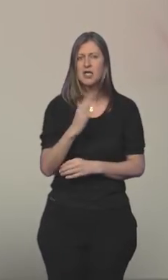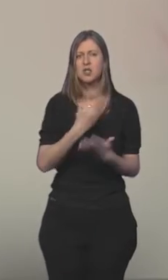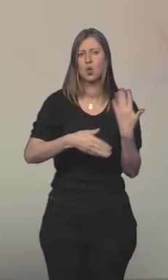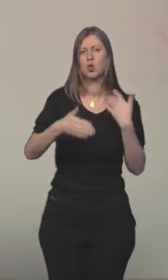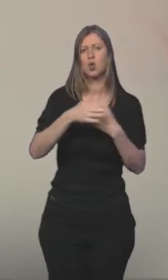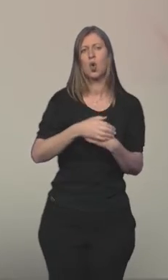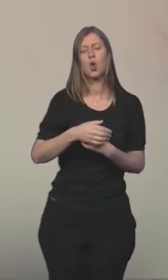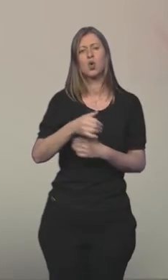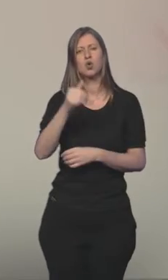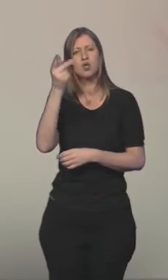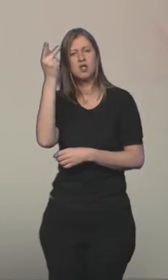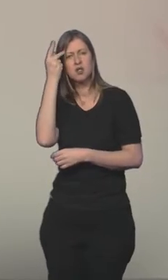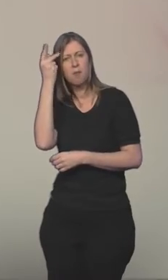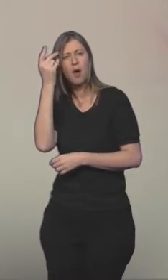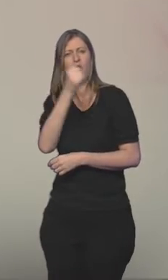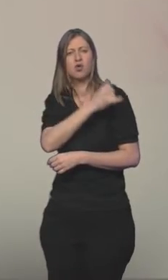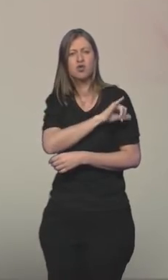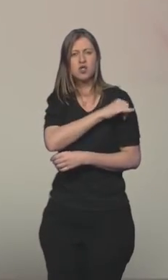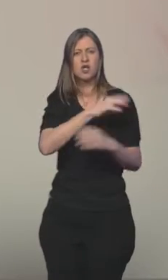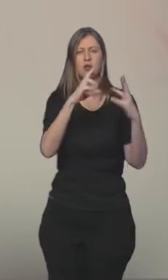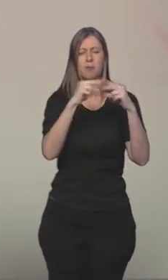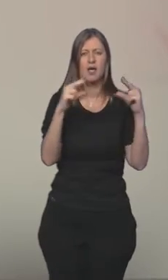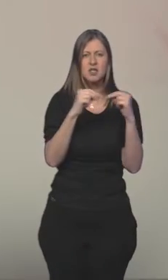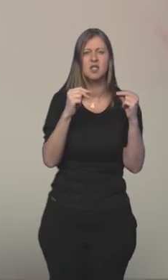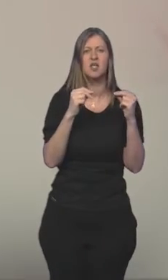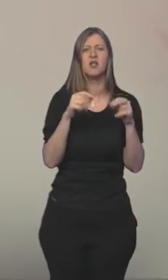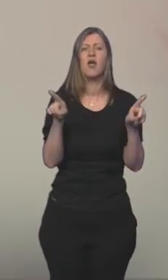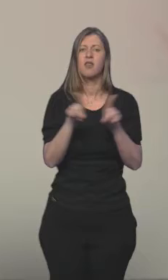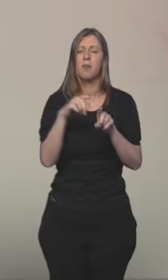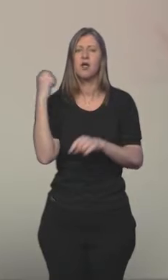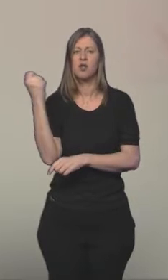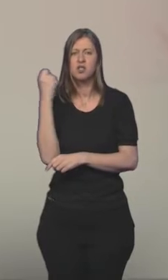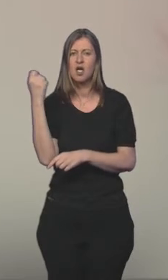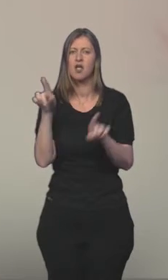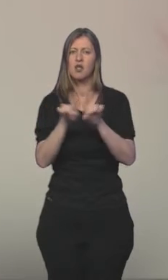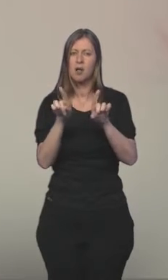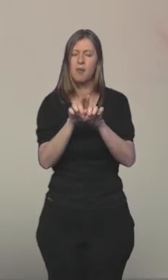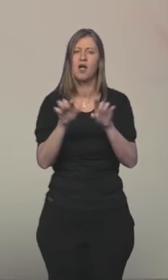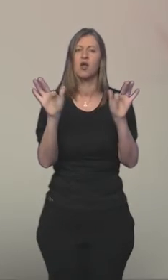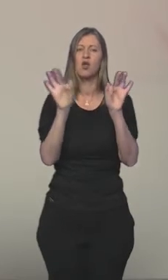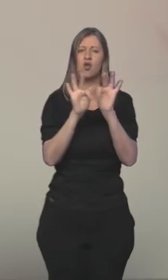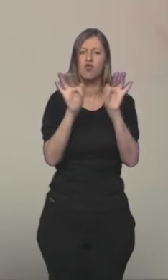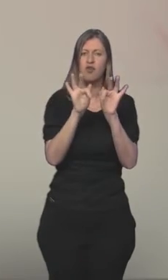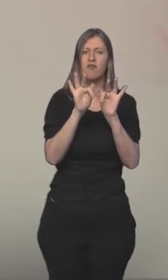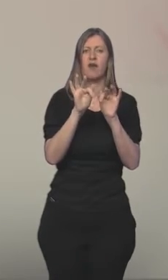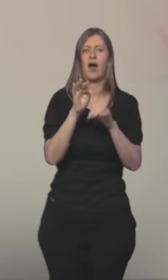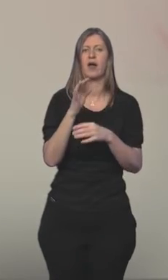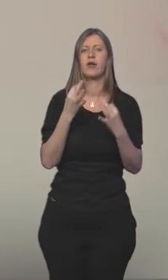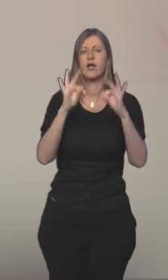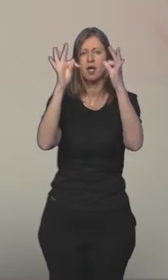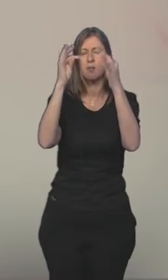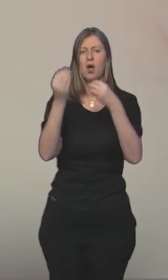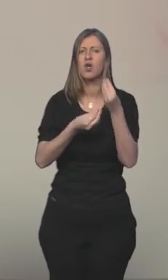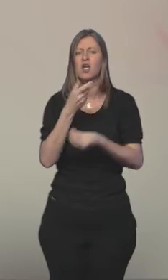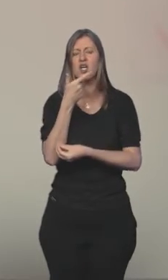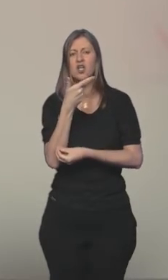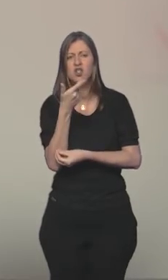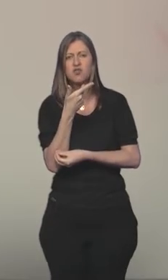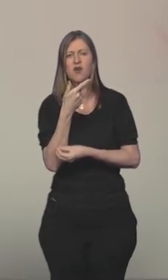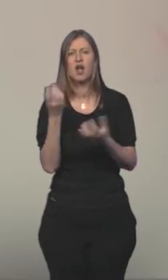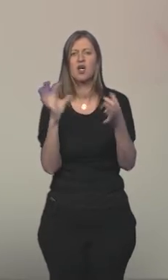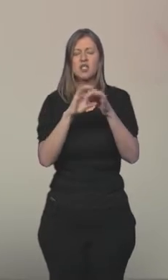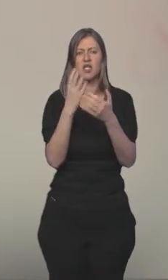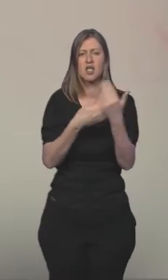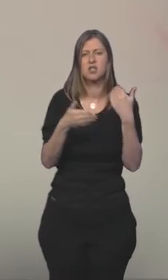Brasil inteiro, São Paulo, Rio de Janeiro, Brasília, cases do Rio Grande do Sul e cases do Fevale Tech Park. O que a gente buscava com essa